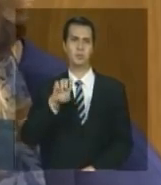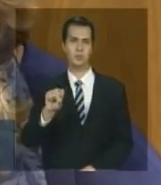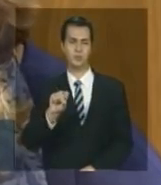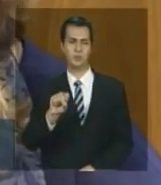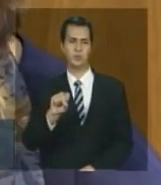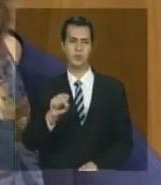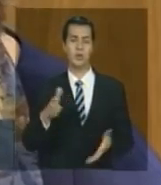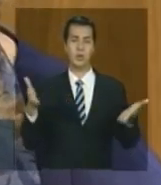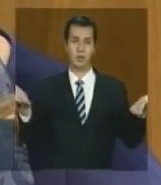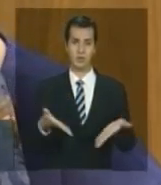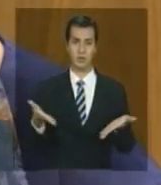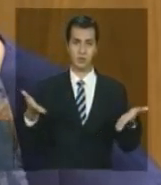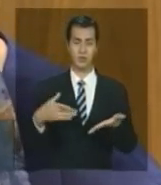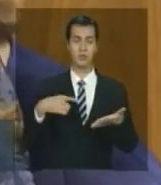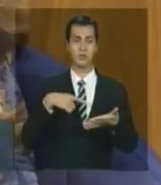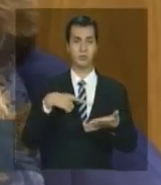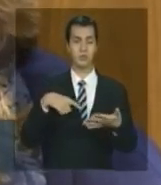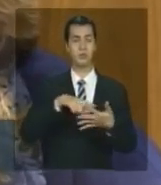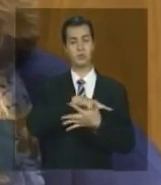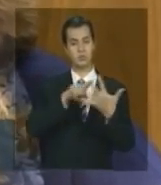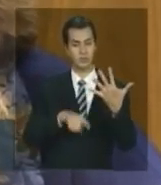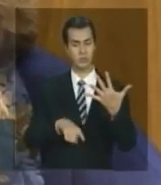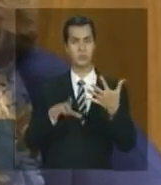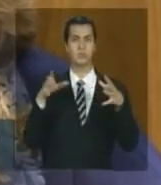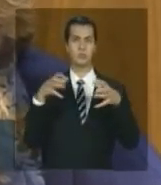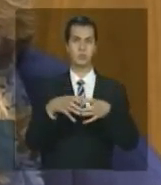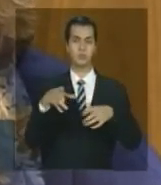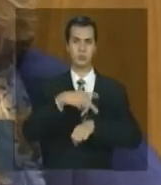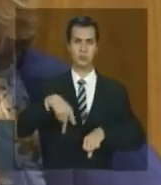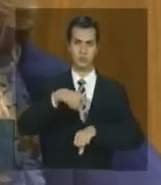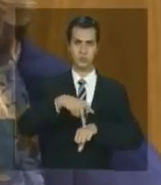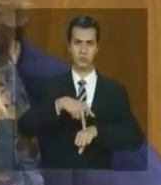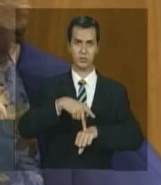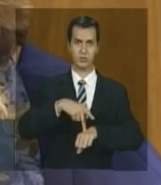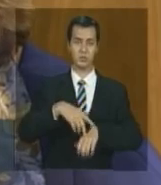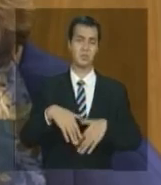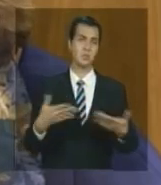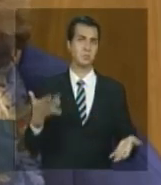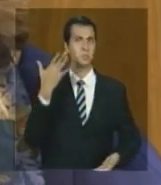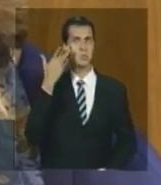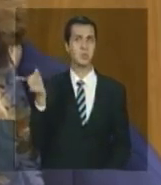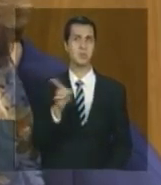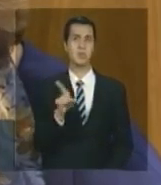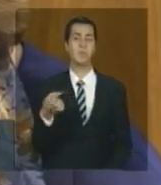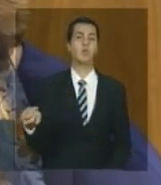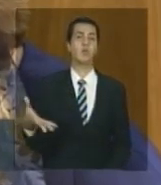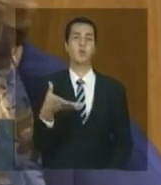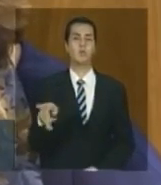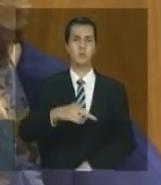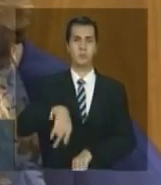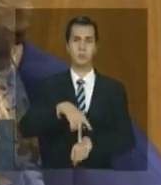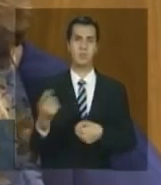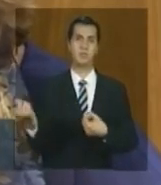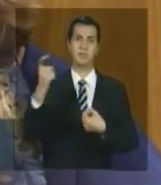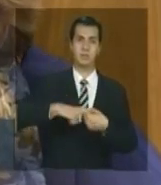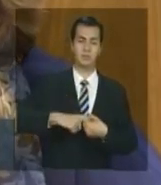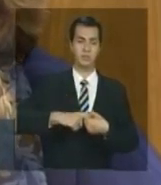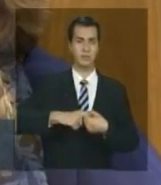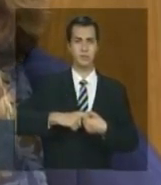o atual número de membros. Novas incorporações, eu não creio que neste momento estejam sendo